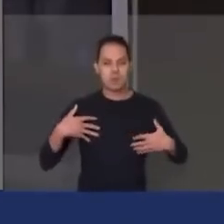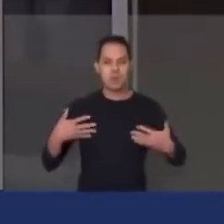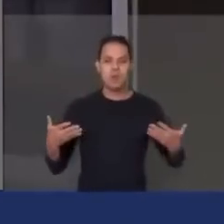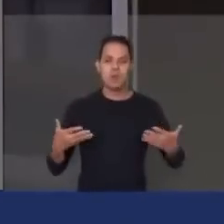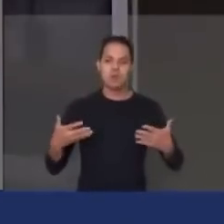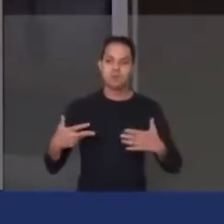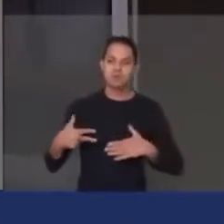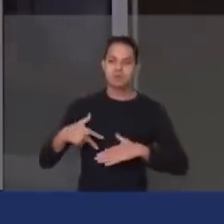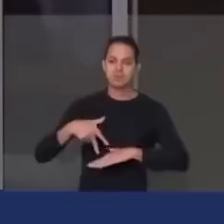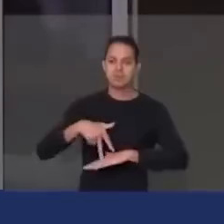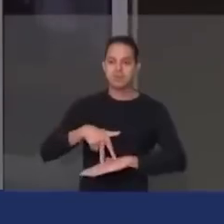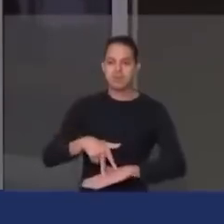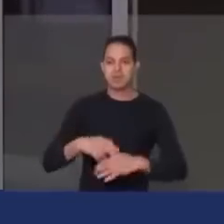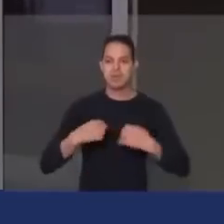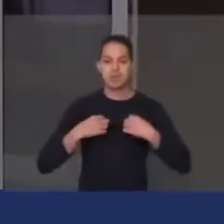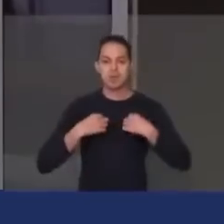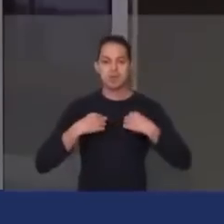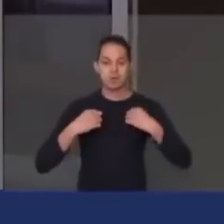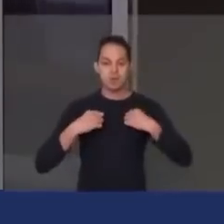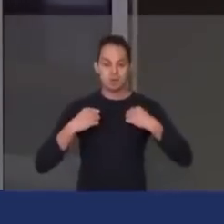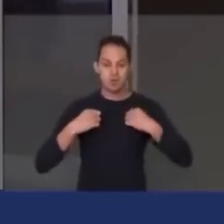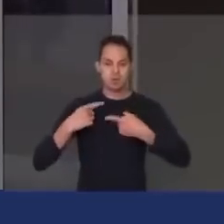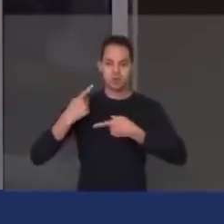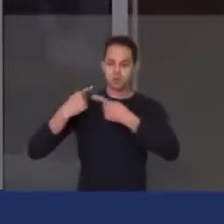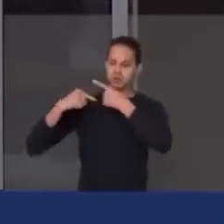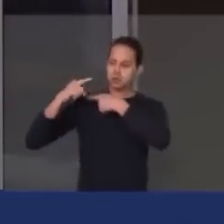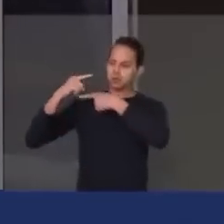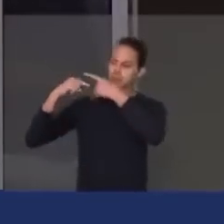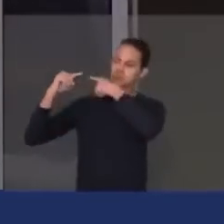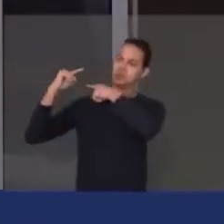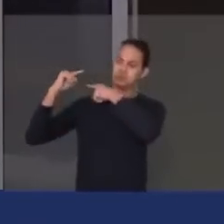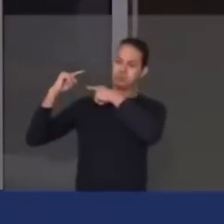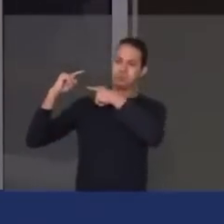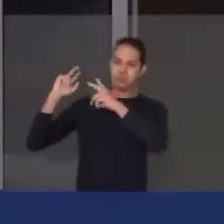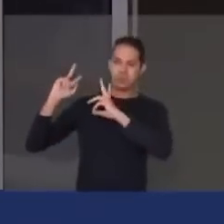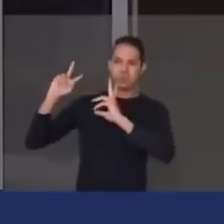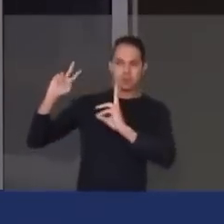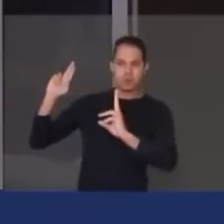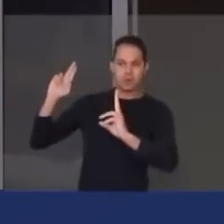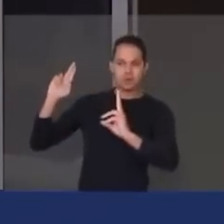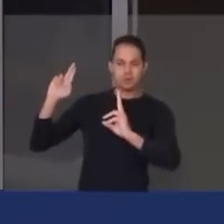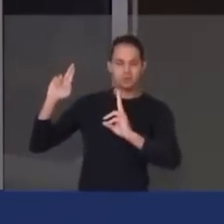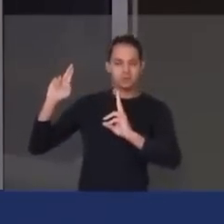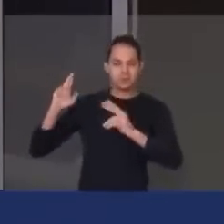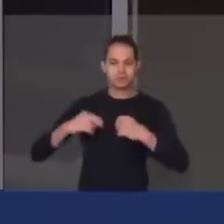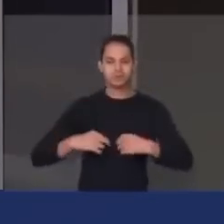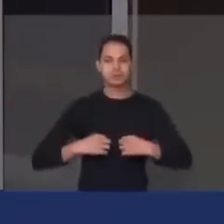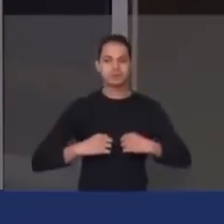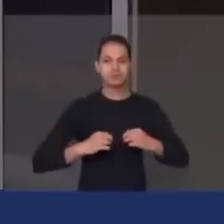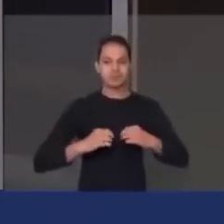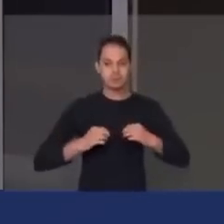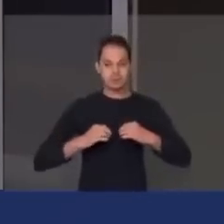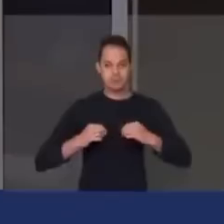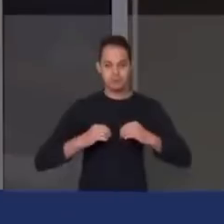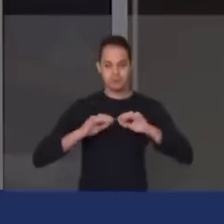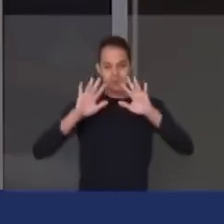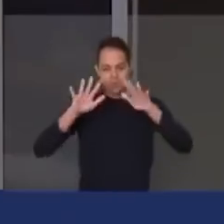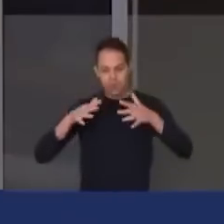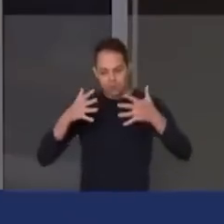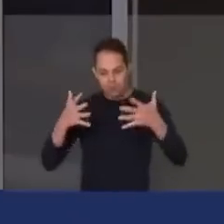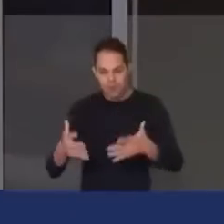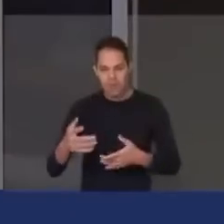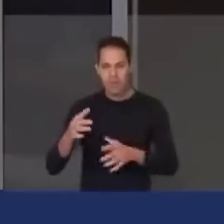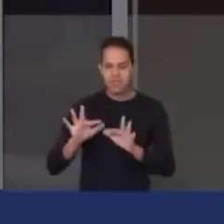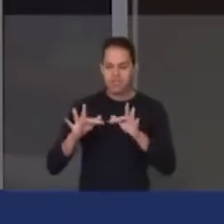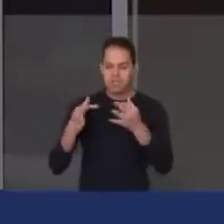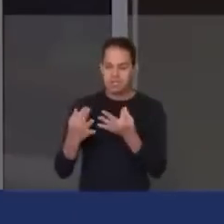com as vestes dos meus antepassados estas vestes são uma homenagem as minhas origens ao